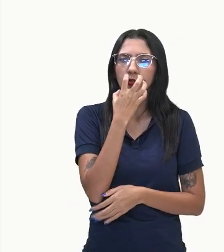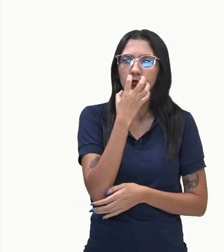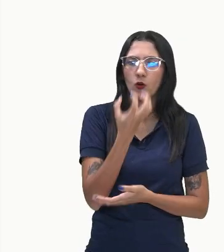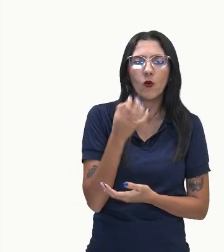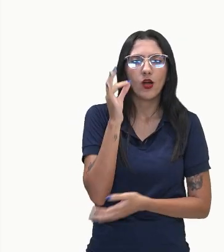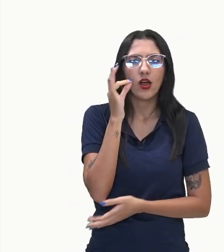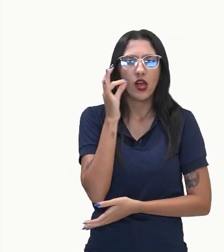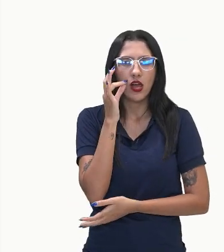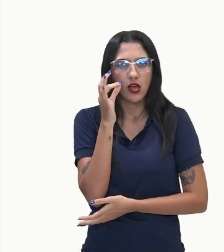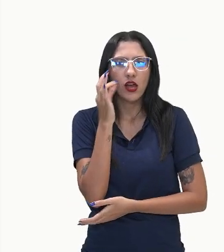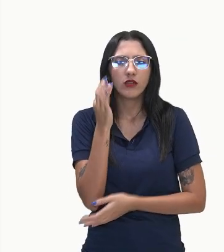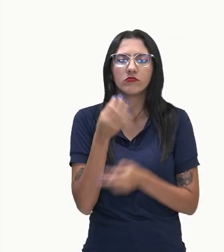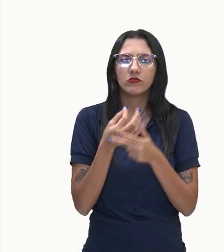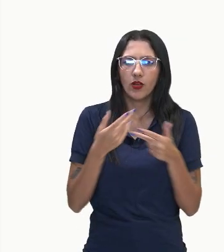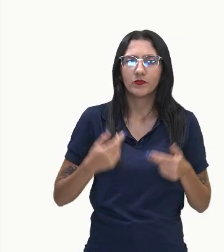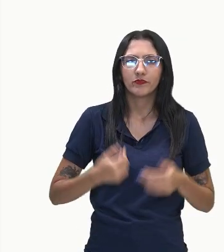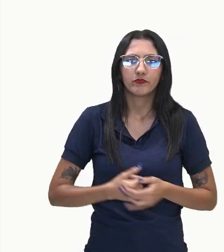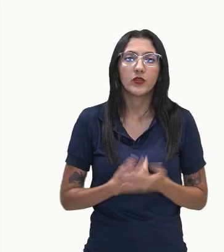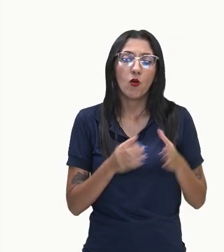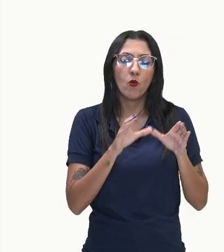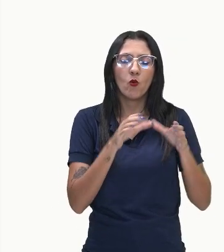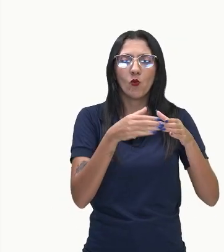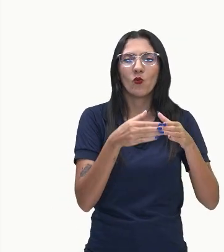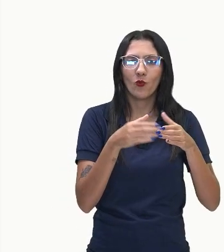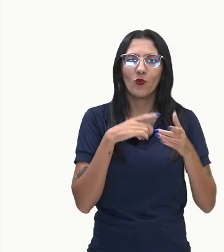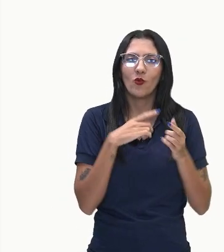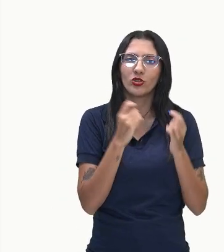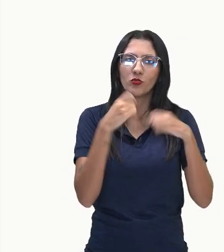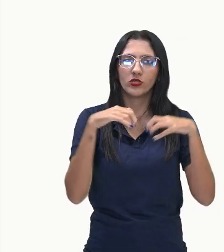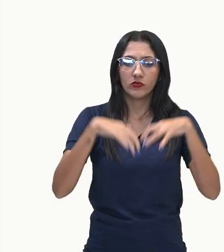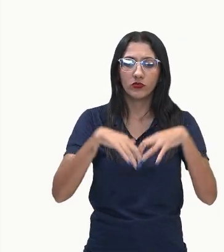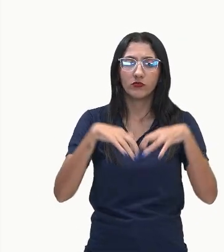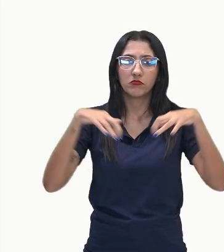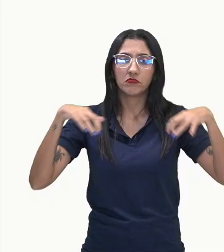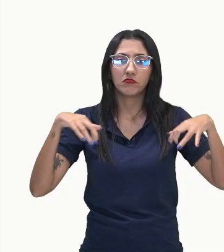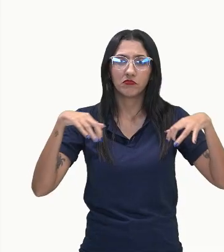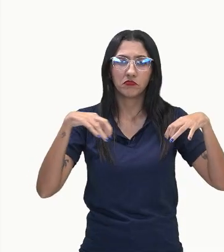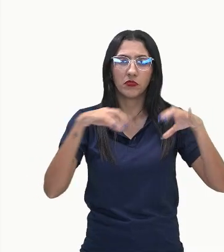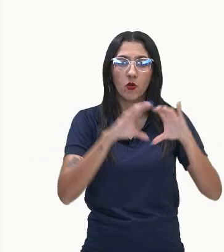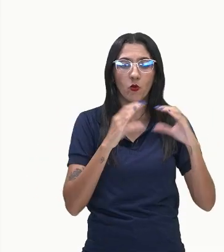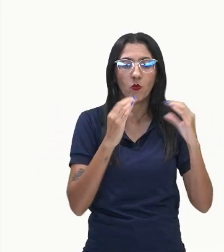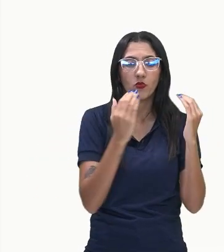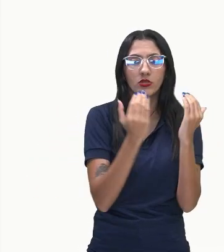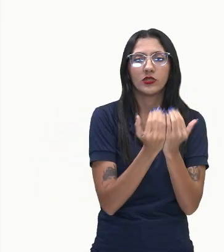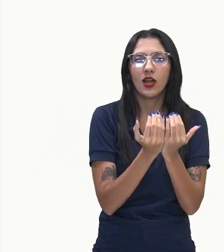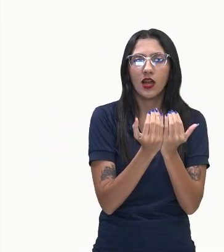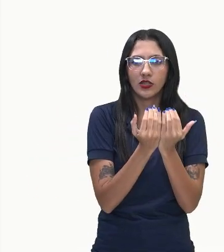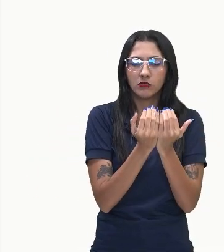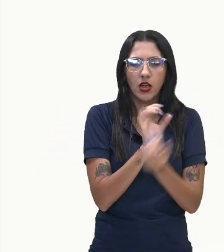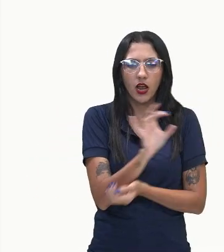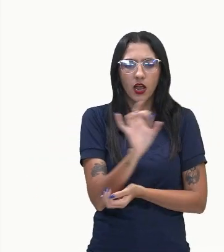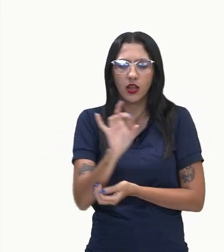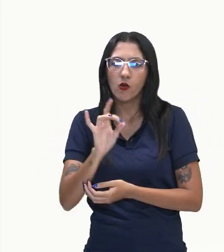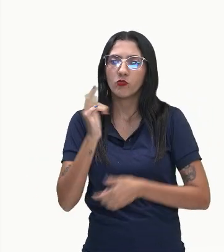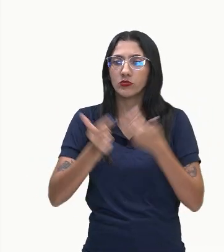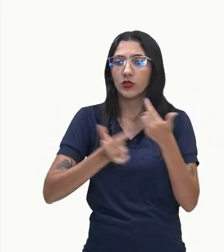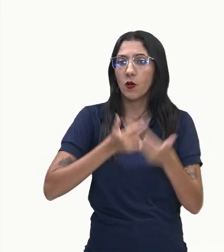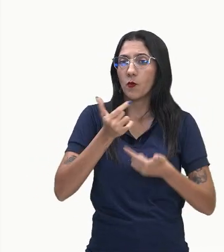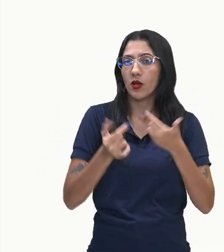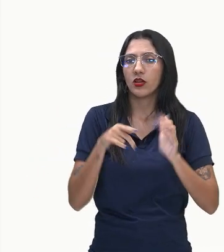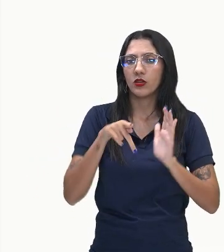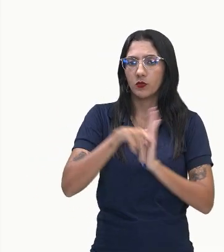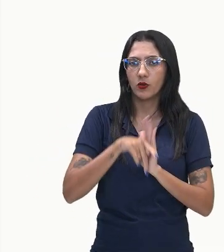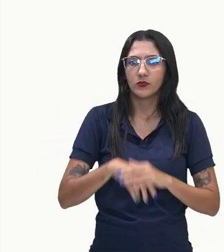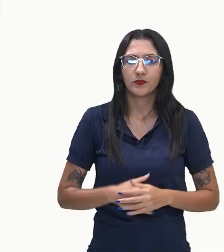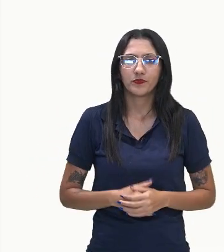gatos. E as tribos elas foram divididas em comunidades por trabalhos coletivos. Teve a criação